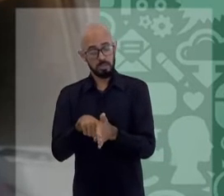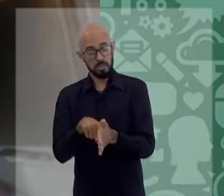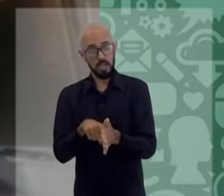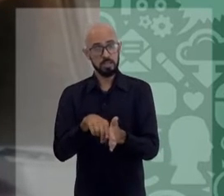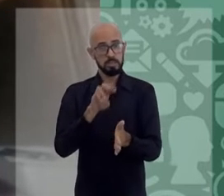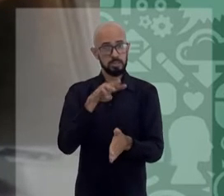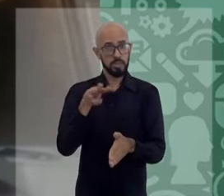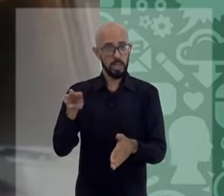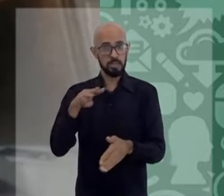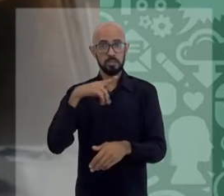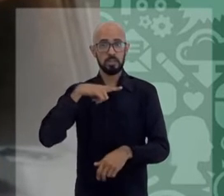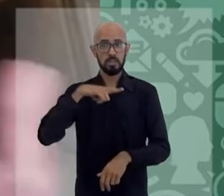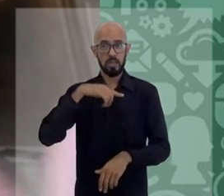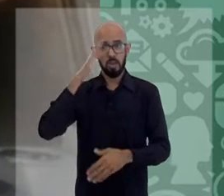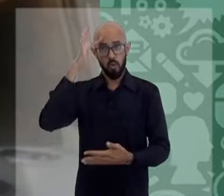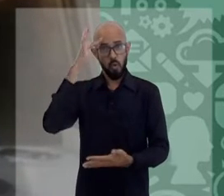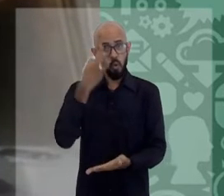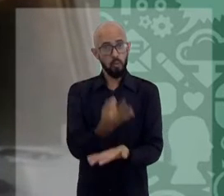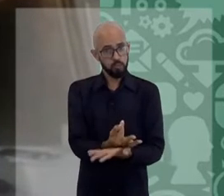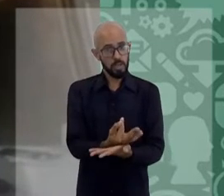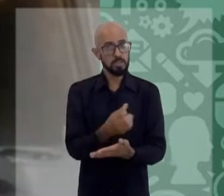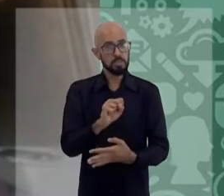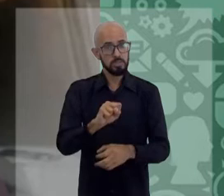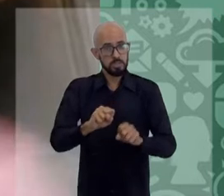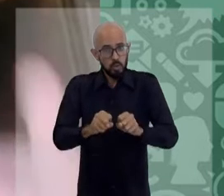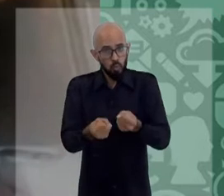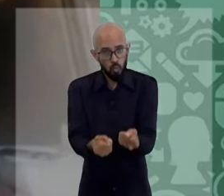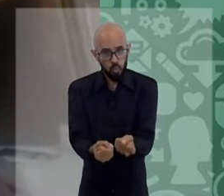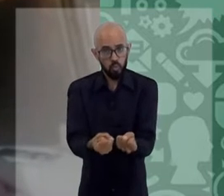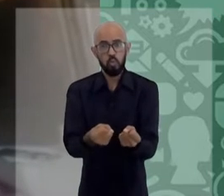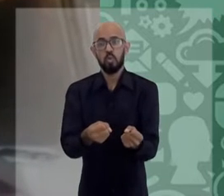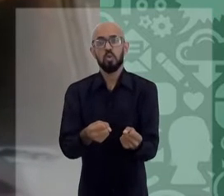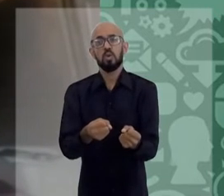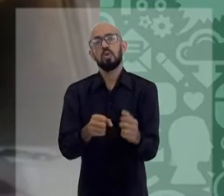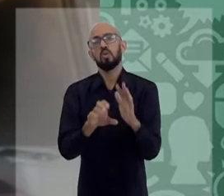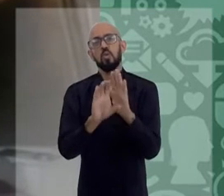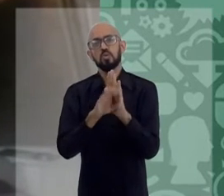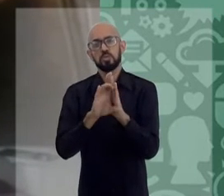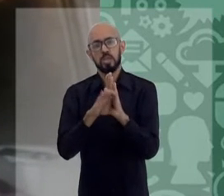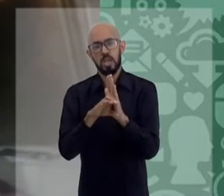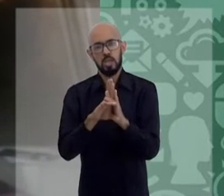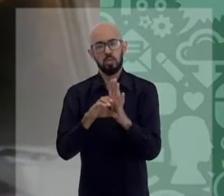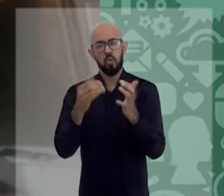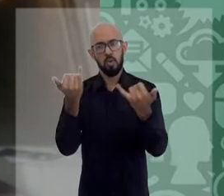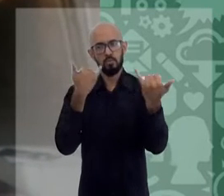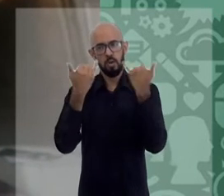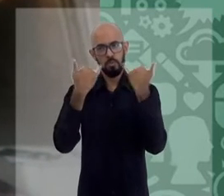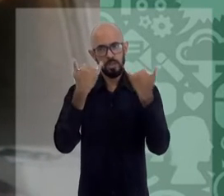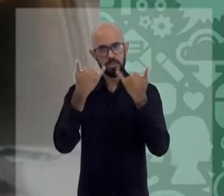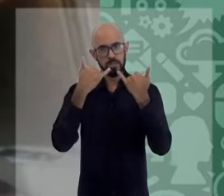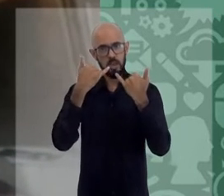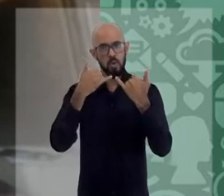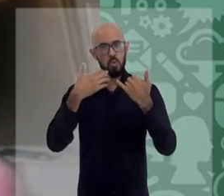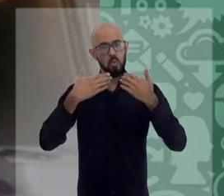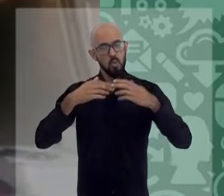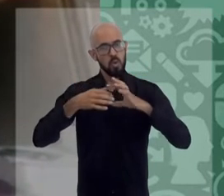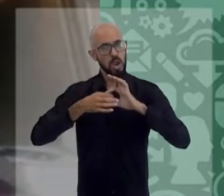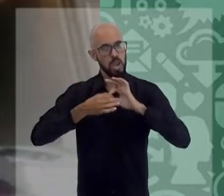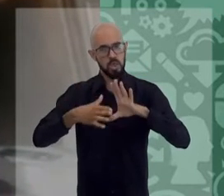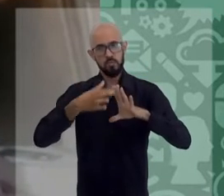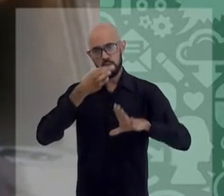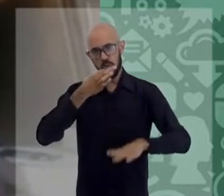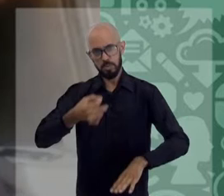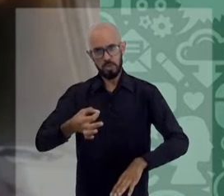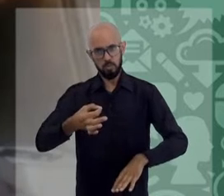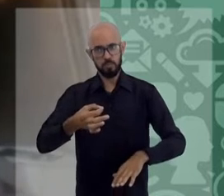procurar sites que sejam mais seguros nesse sentido, né? De dar uma informação que seja mais isenta.